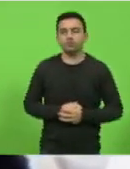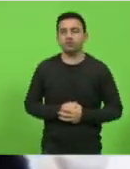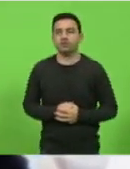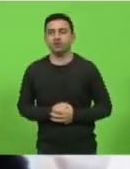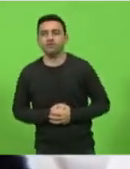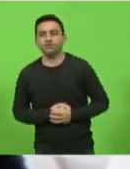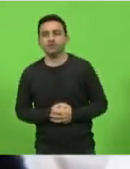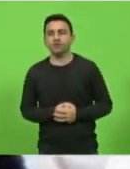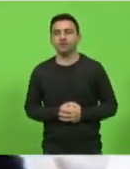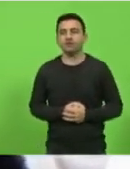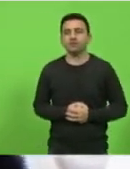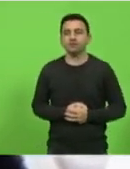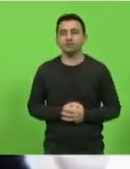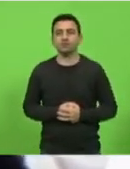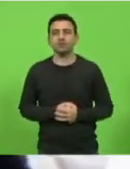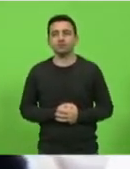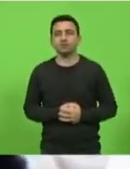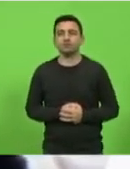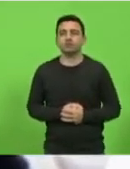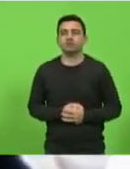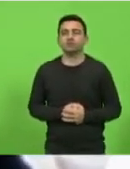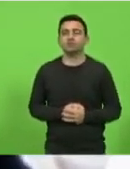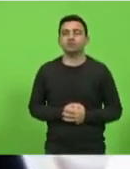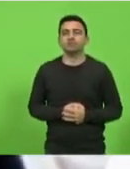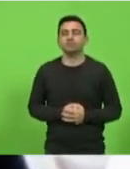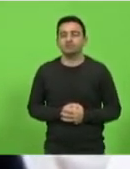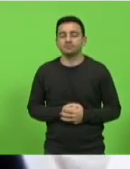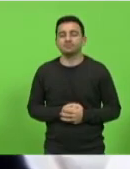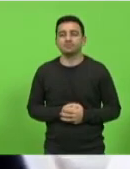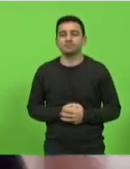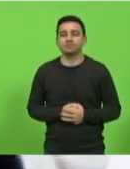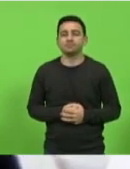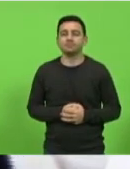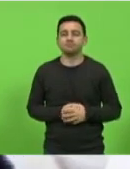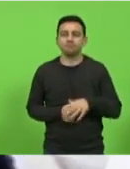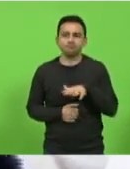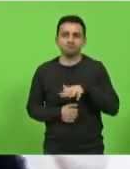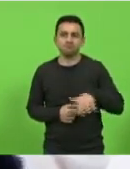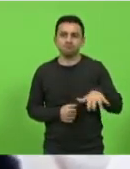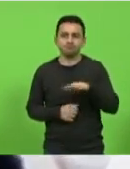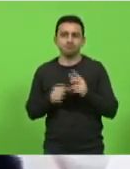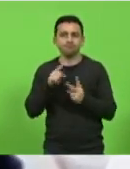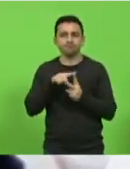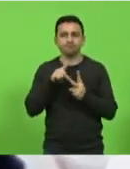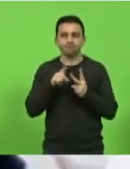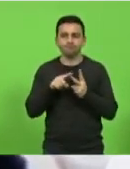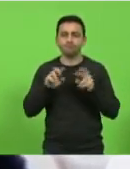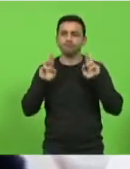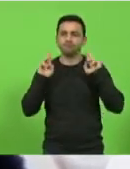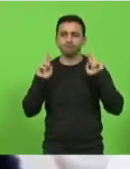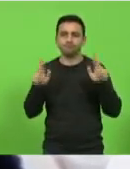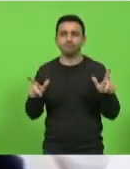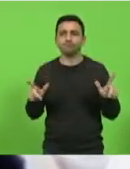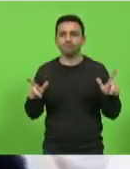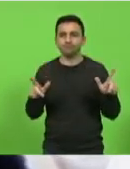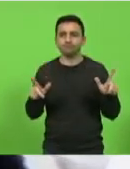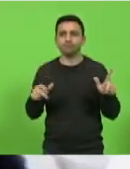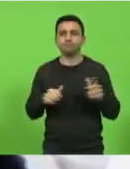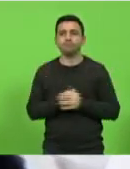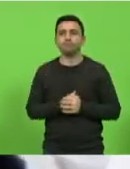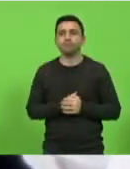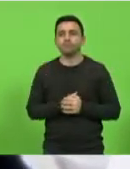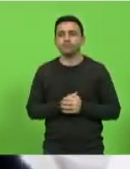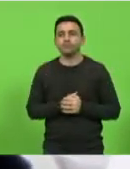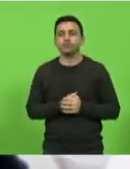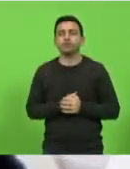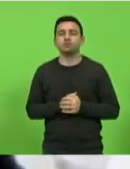de responsabilidade que estamos aqui julgando, né? São, para mim, são duas coisas extremamente diferentes. E o que a acusação